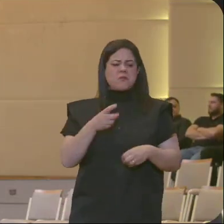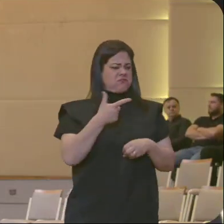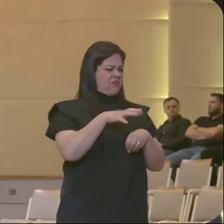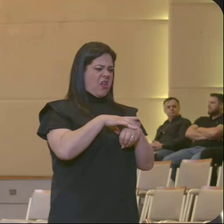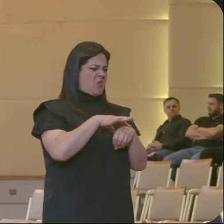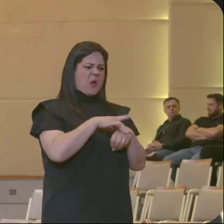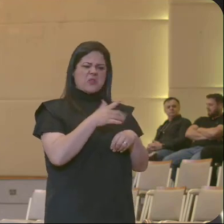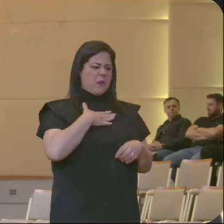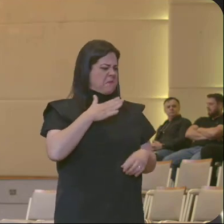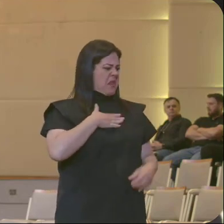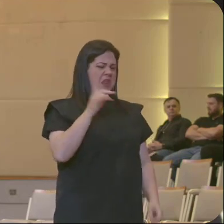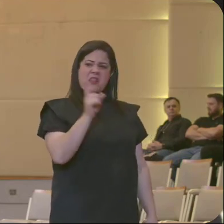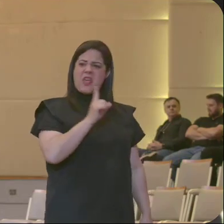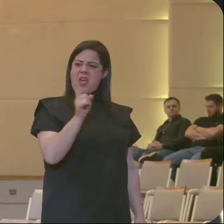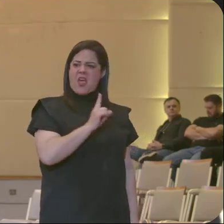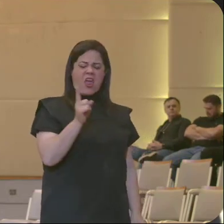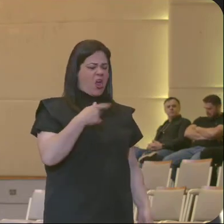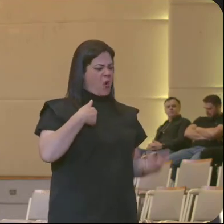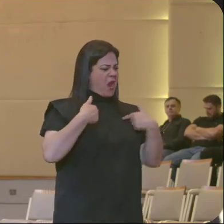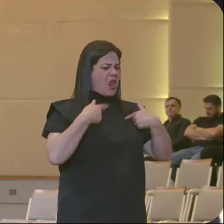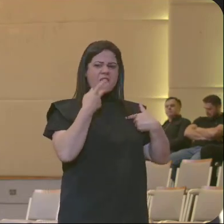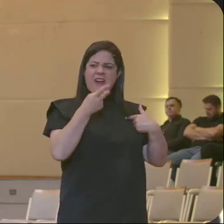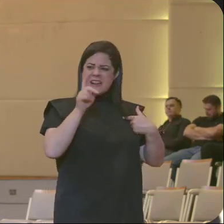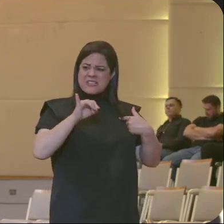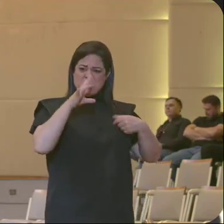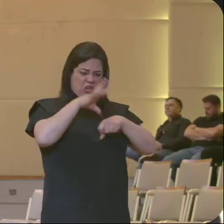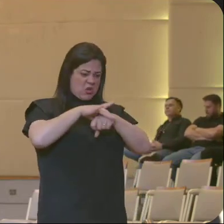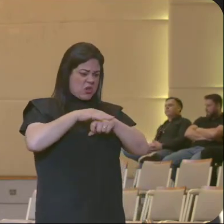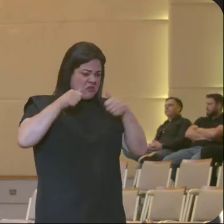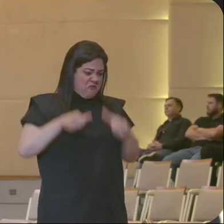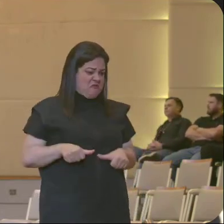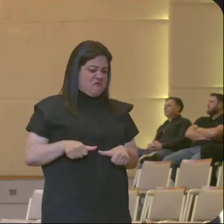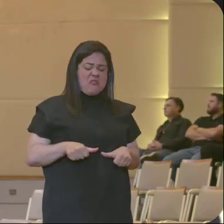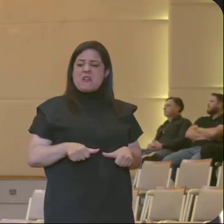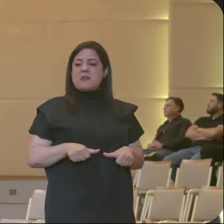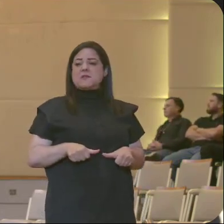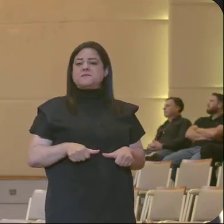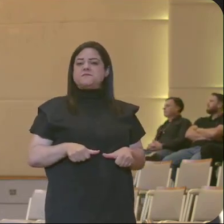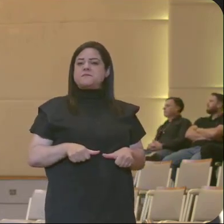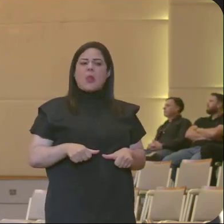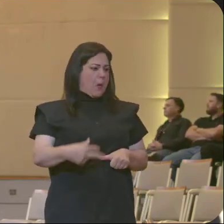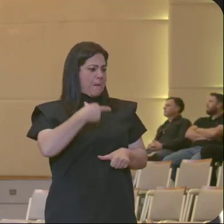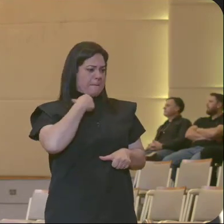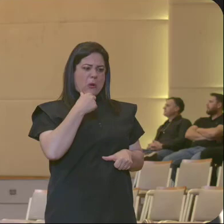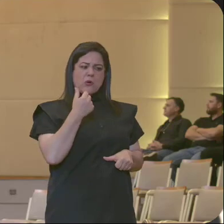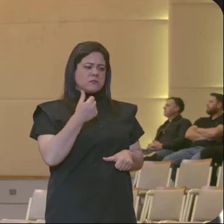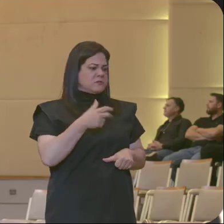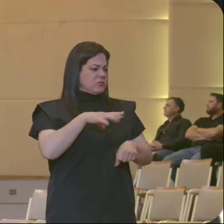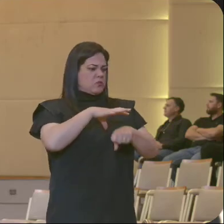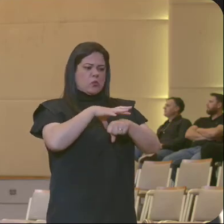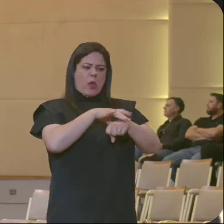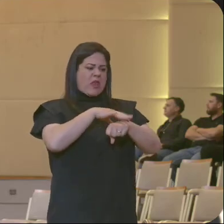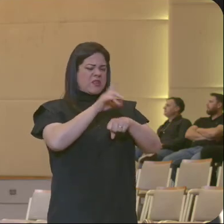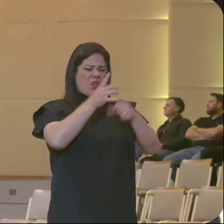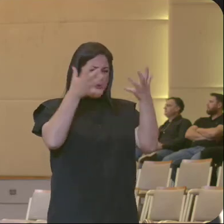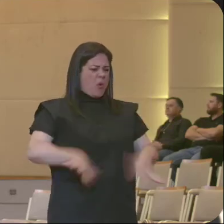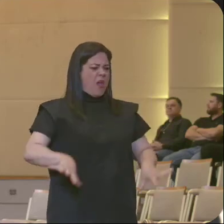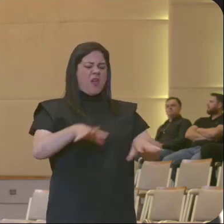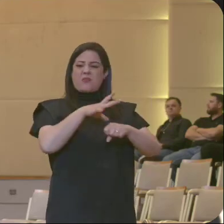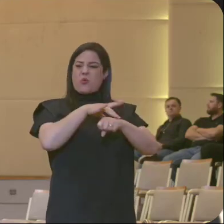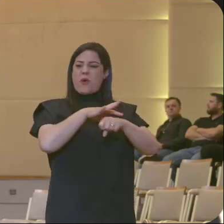essa doença não é minha, não é que eu não tenho doença, mas se eu falar que eu tenho doença, eu vou ficar aqui. Eu não posso ter doença. Eu não quero ter